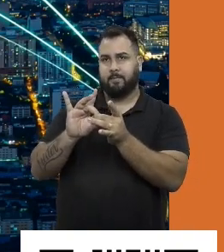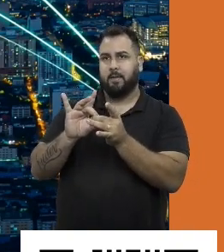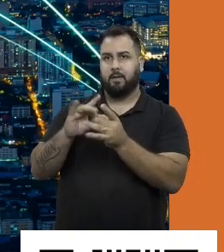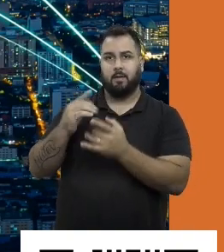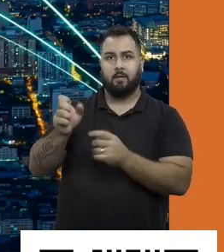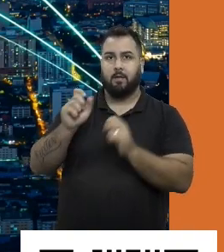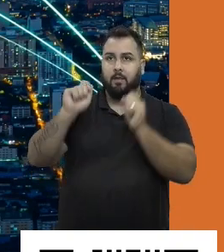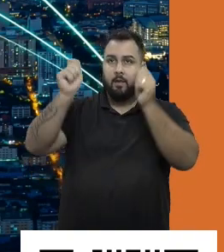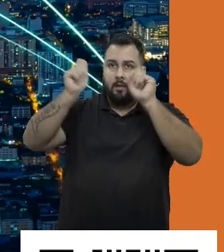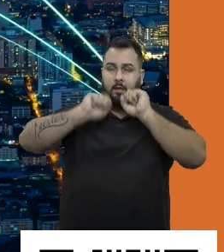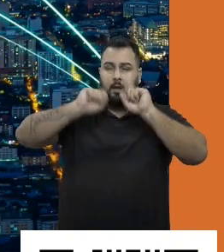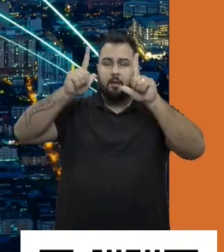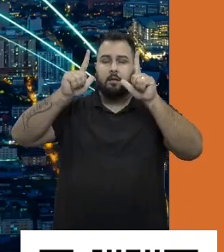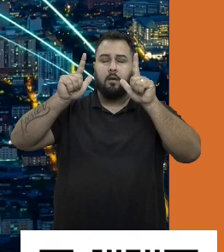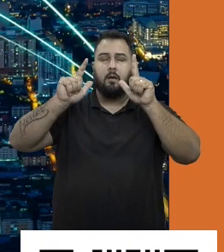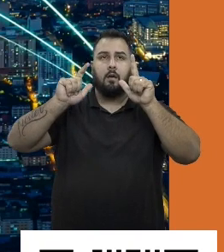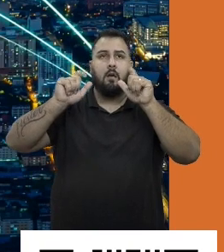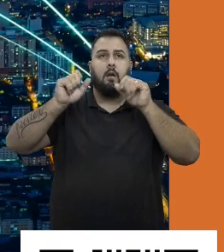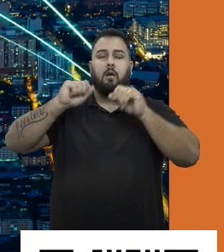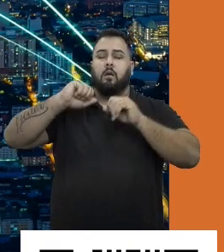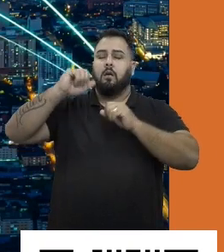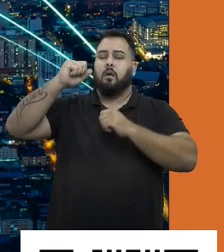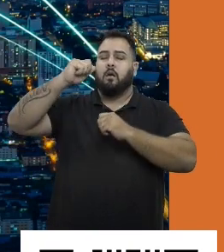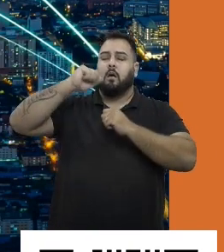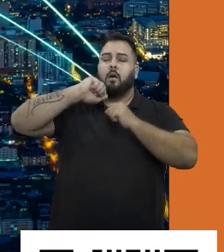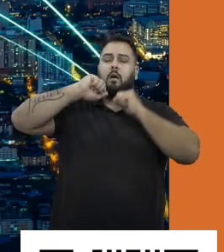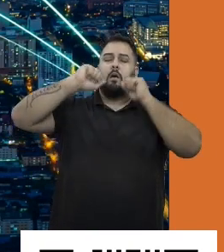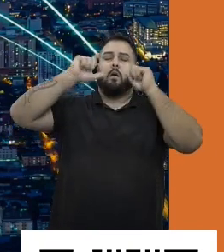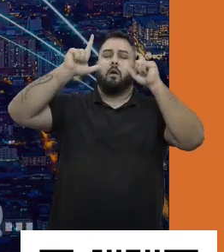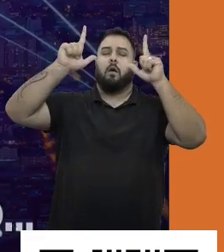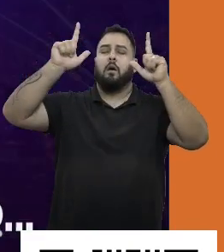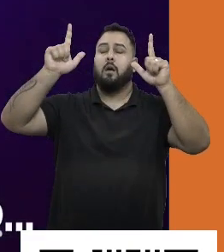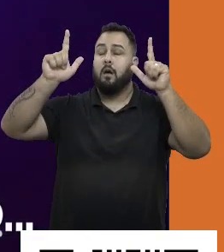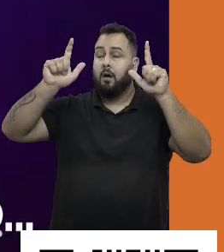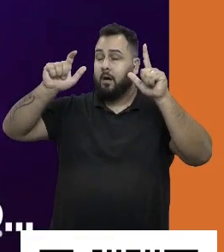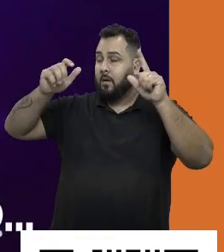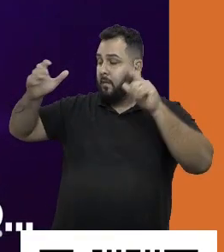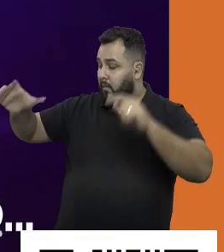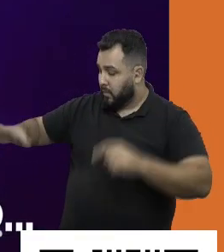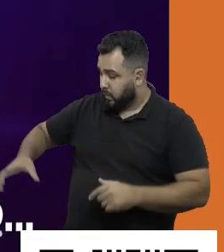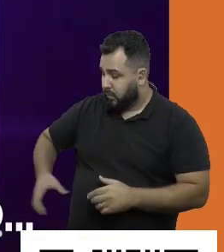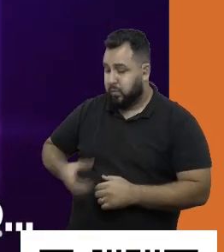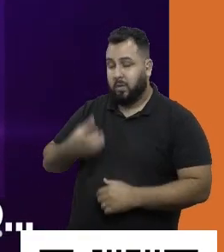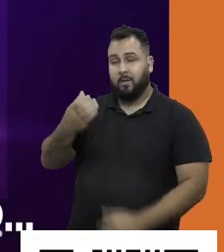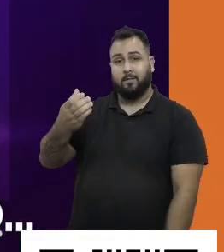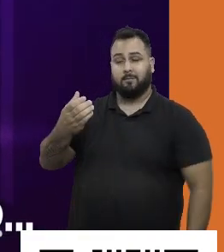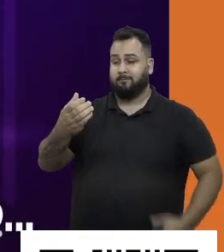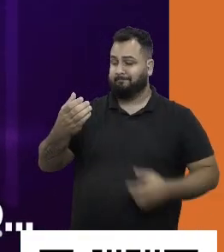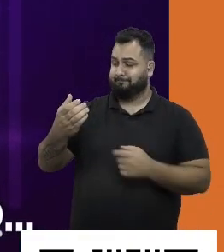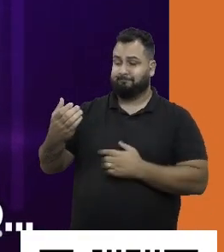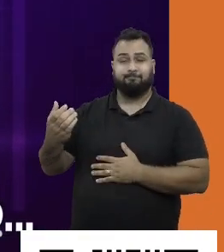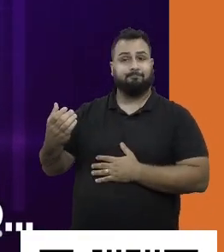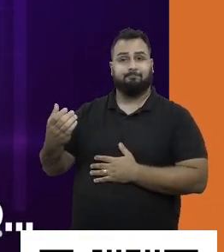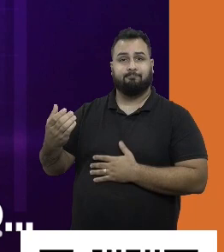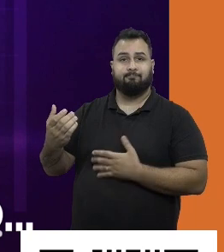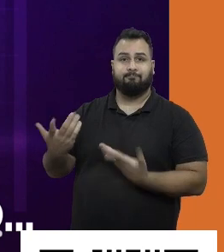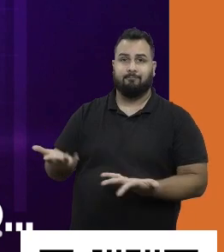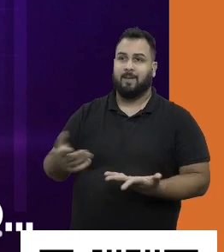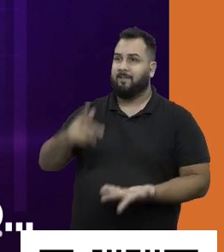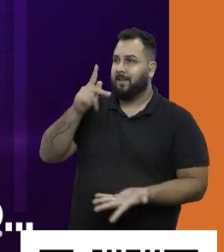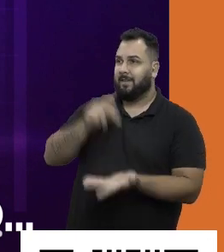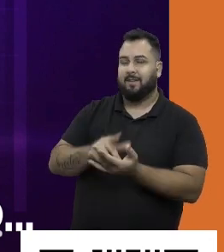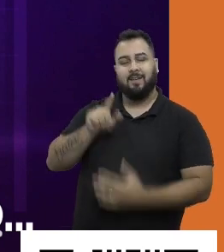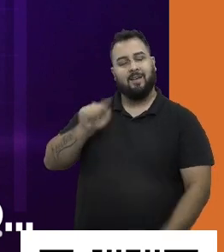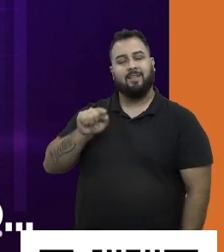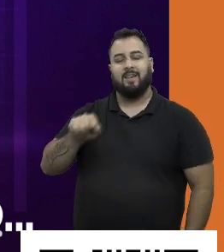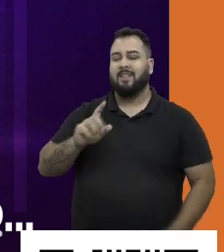de abrir os olhos vai pegar o celular na mão para ver o que que tá acontecendo Eu acho que esse é um é uma verdade absoluta e esses dados eles estão crescendo